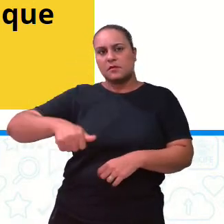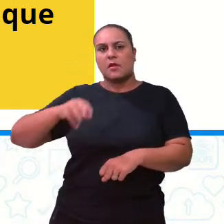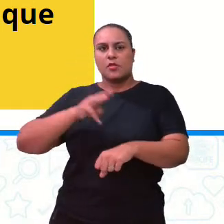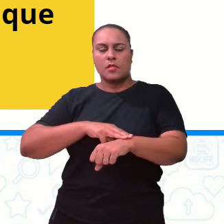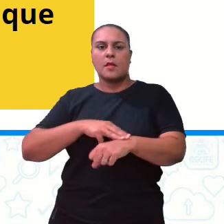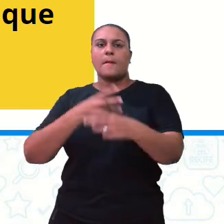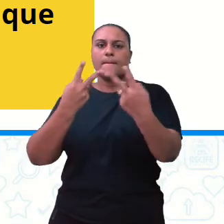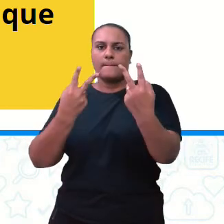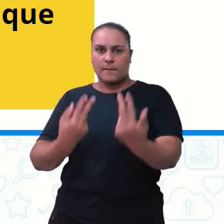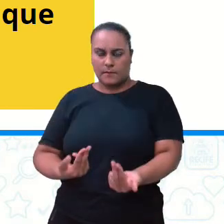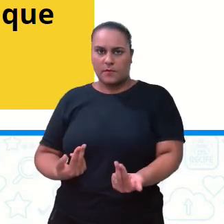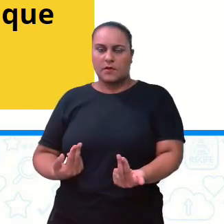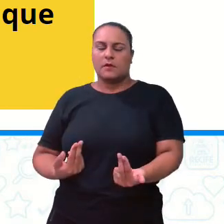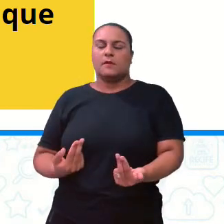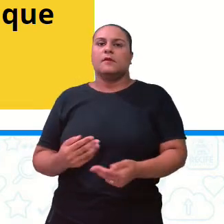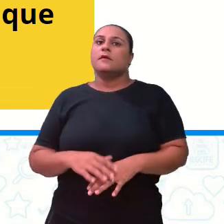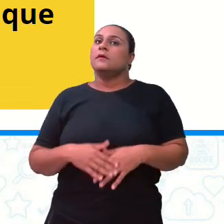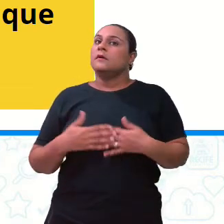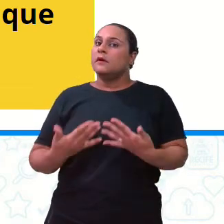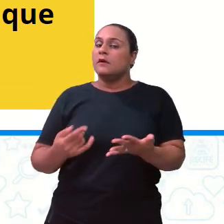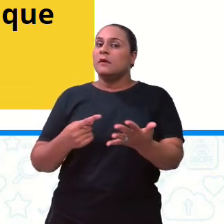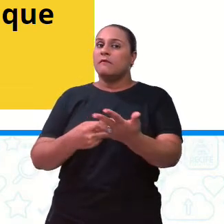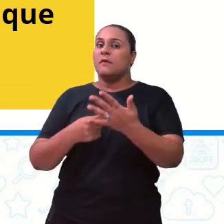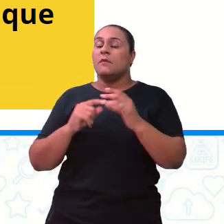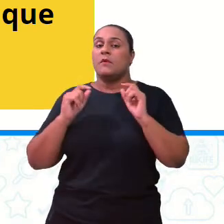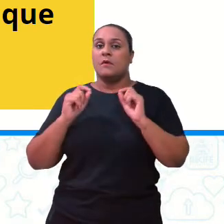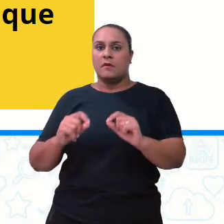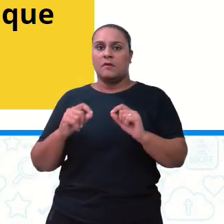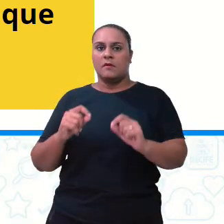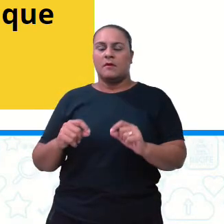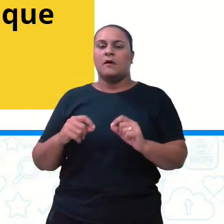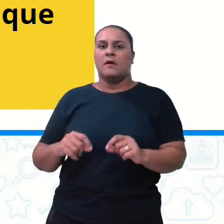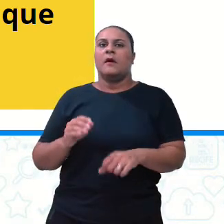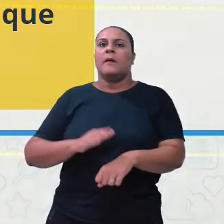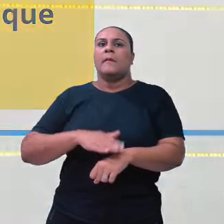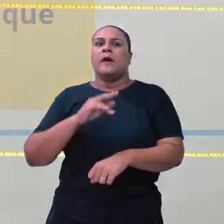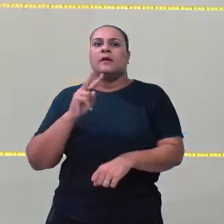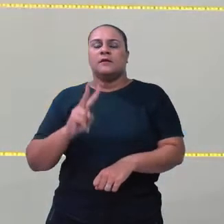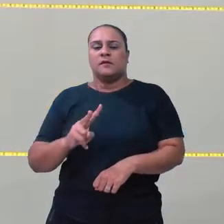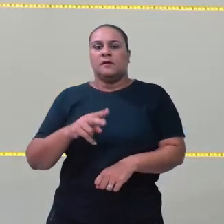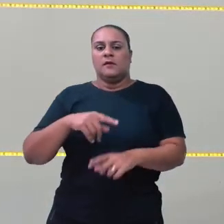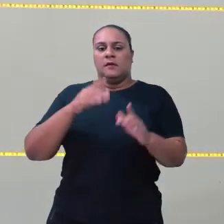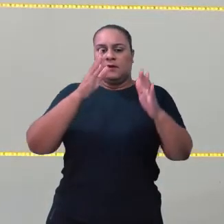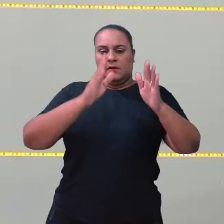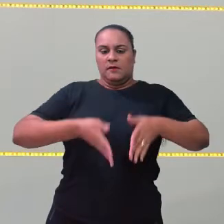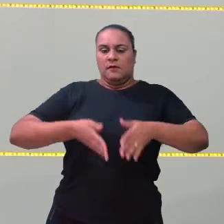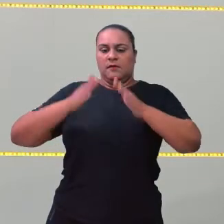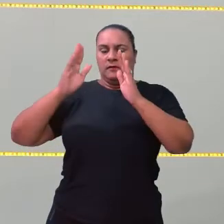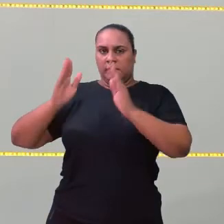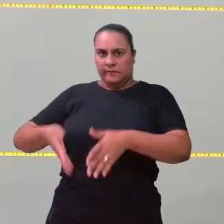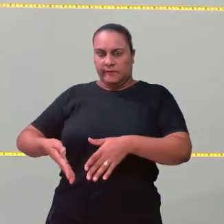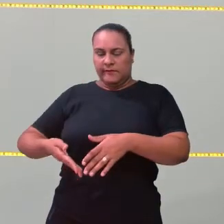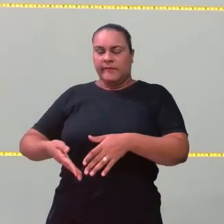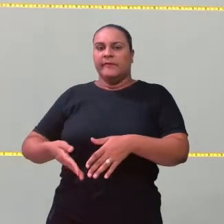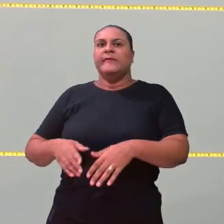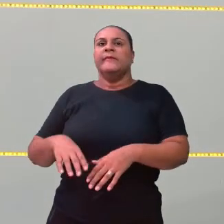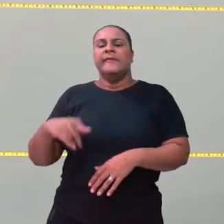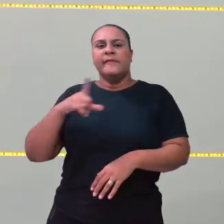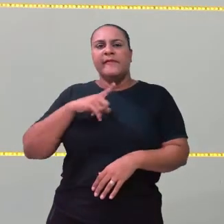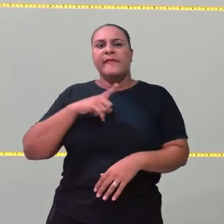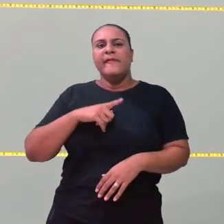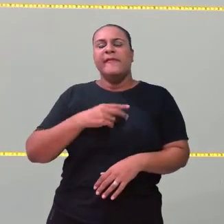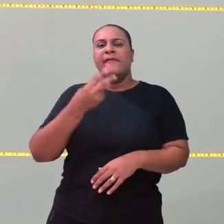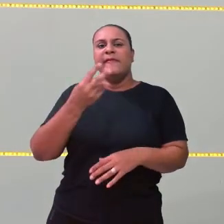na horizontal. E ela vai trazer mais de duas colunas. Então, teve mais de